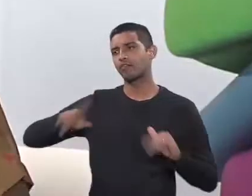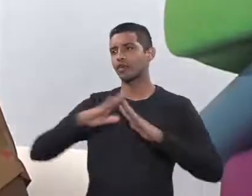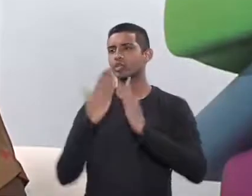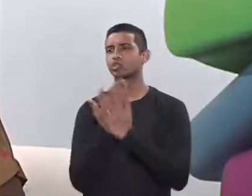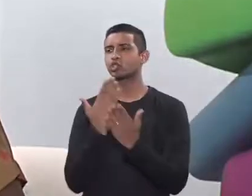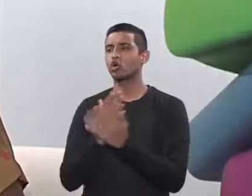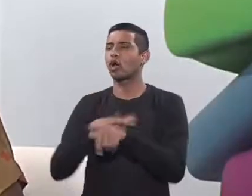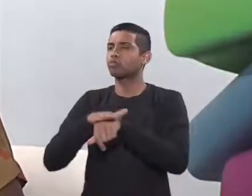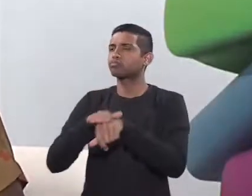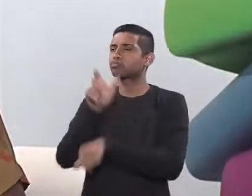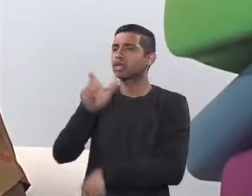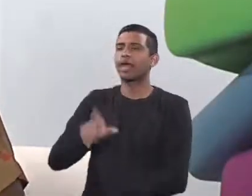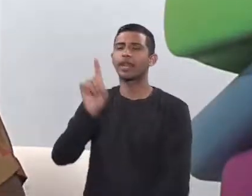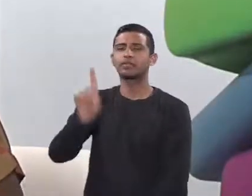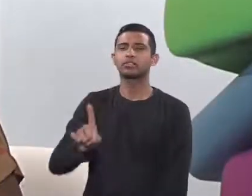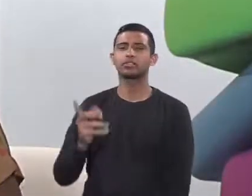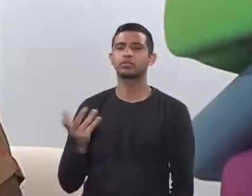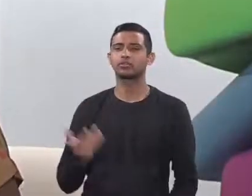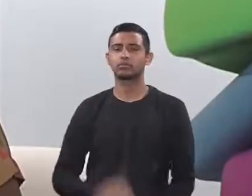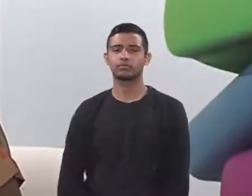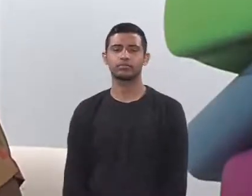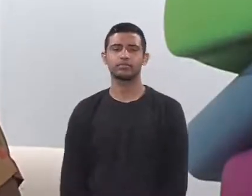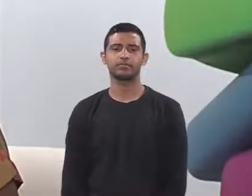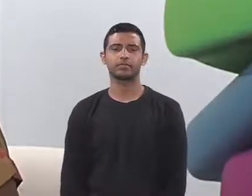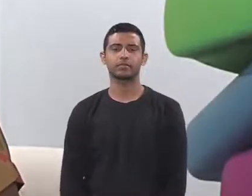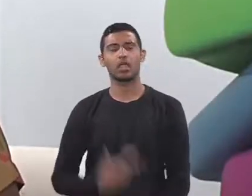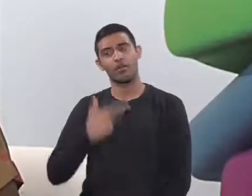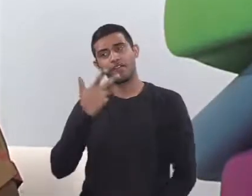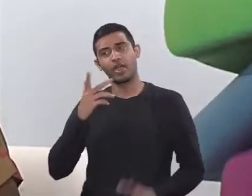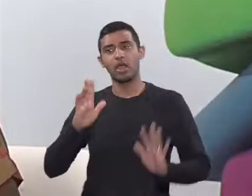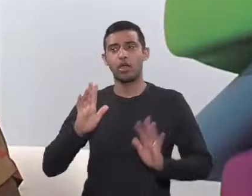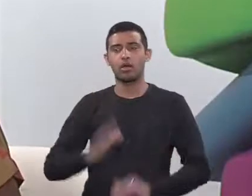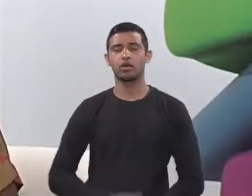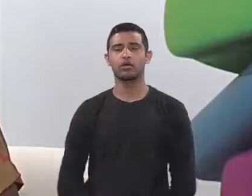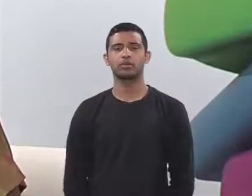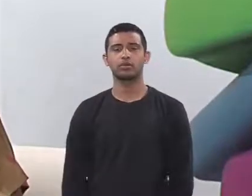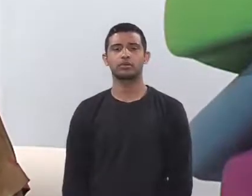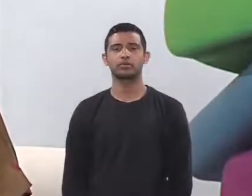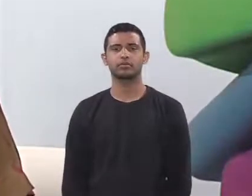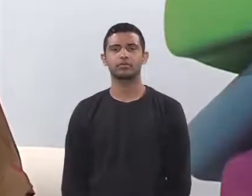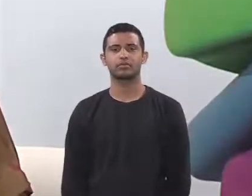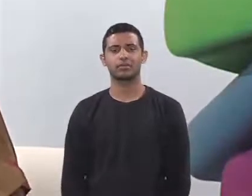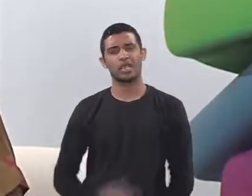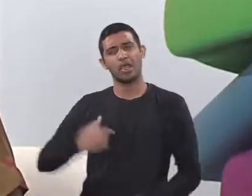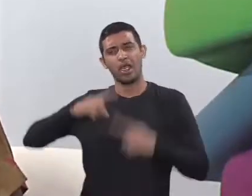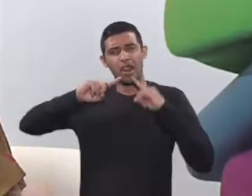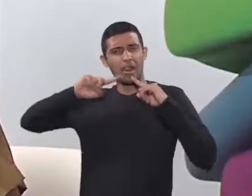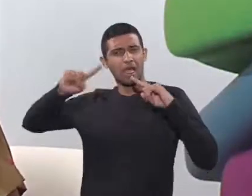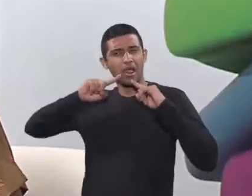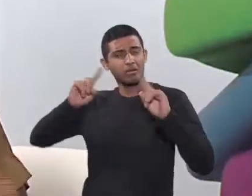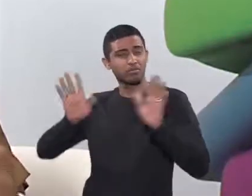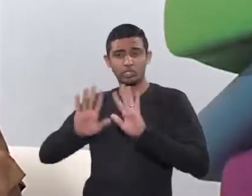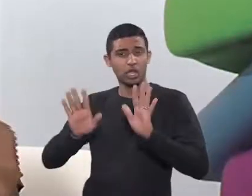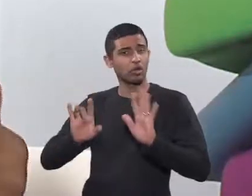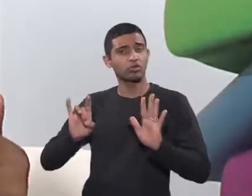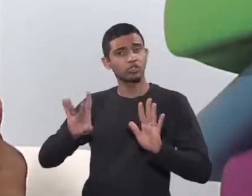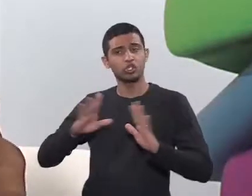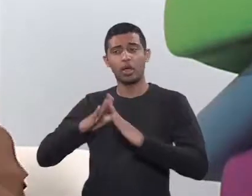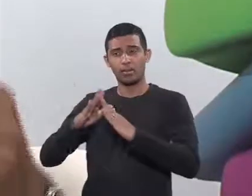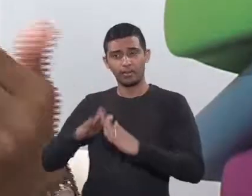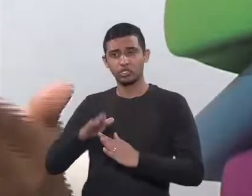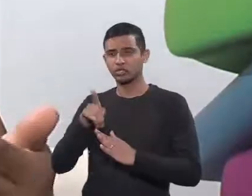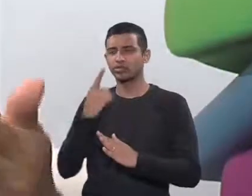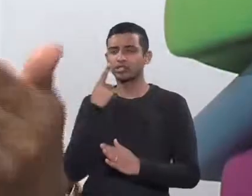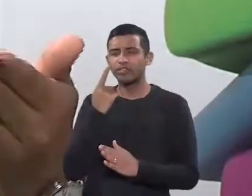escola, conversei com a diretora, né, e falei com a diretora, falei assim, olha, eu não estou fazendo uma queixa, só estou pedindo você para